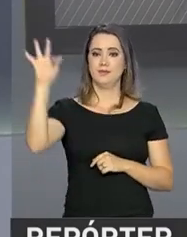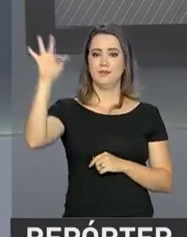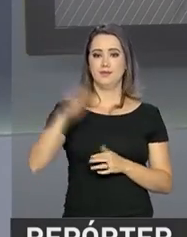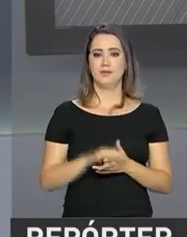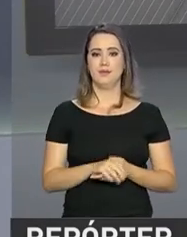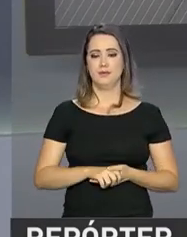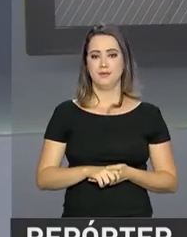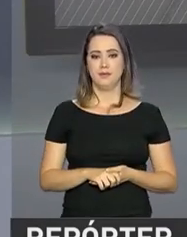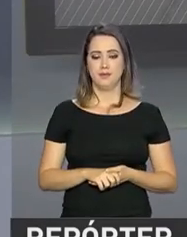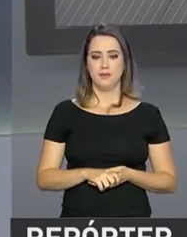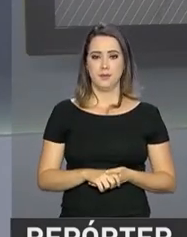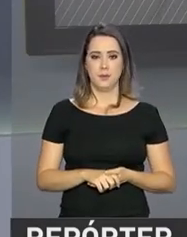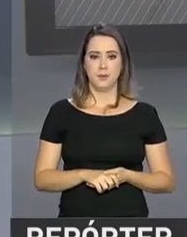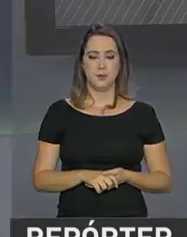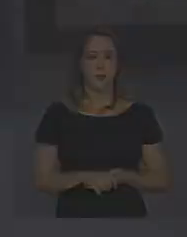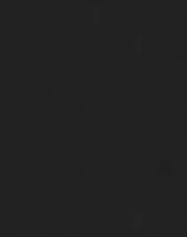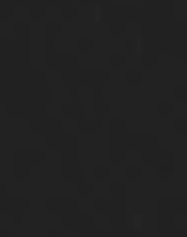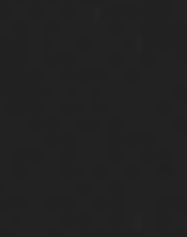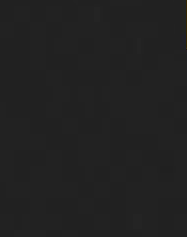tv do governo federal